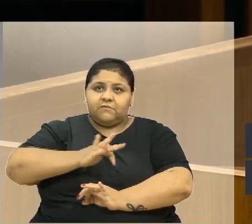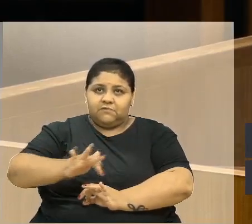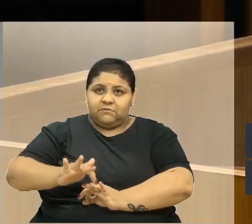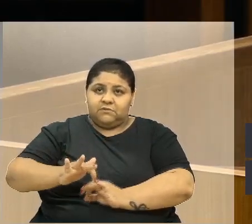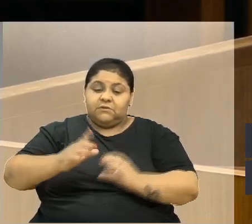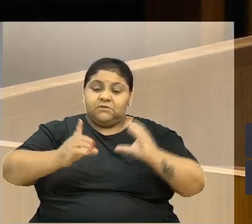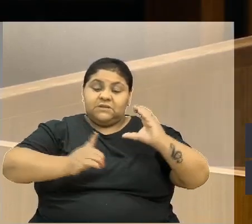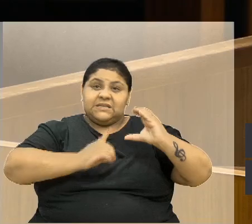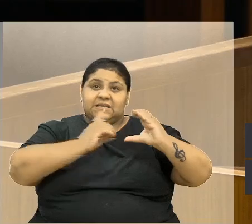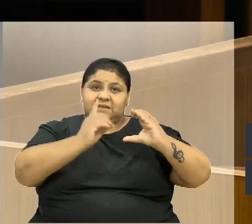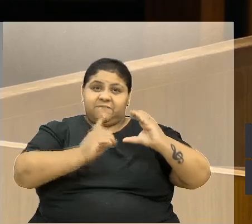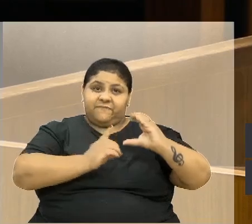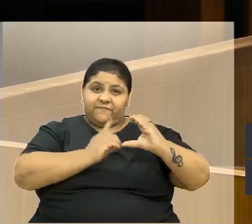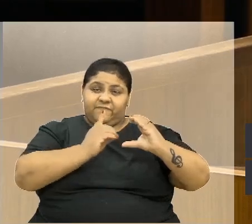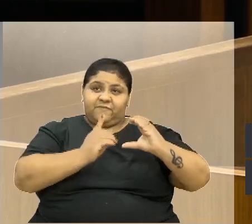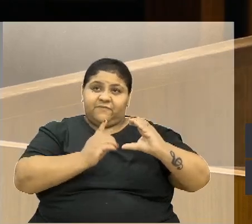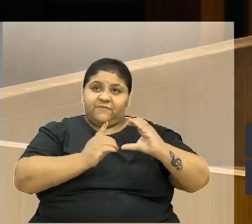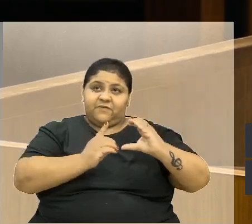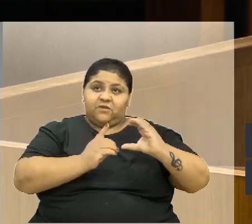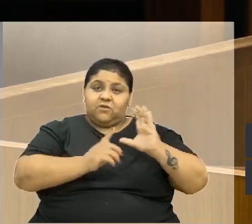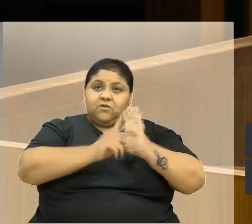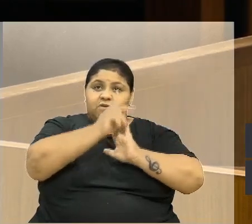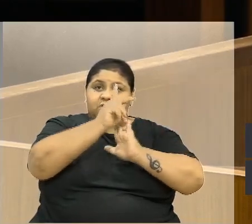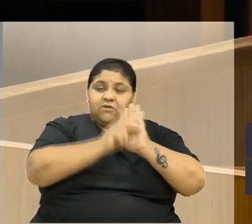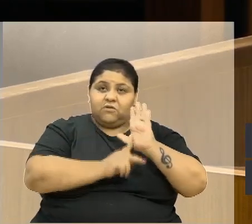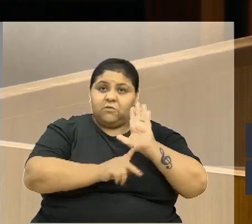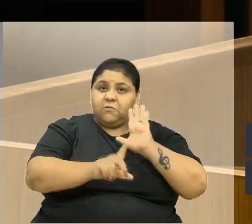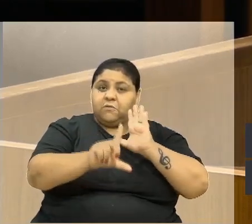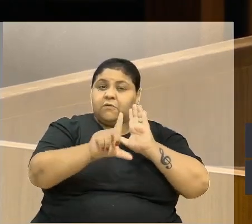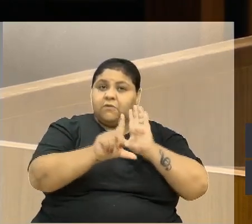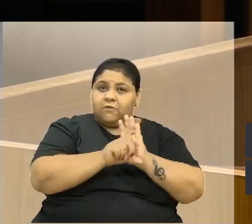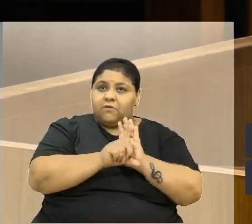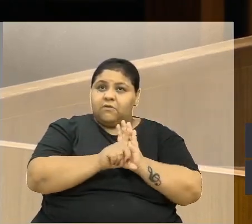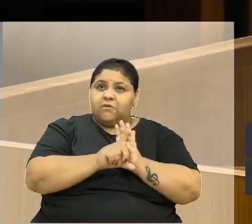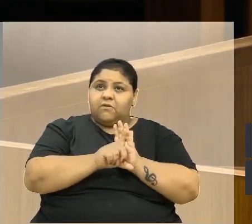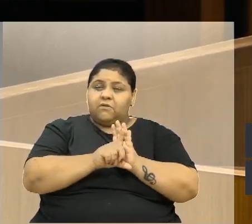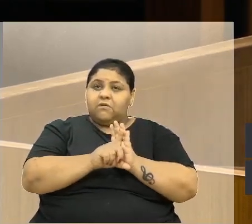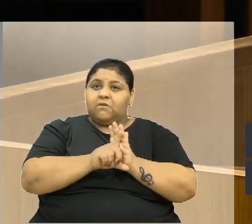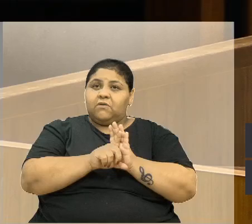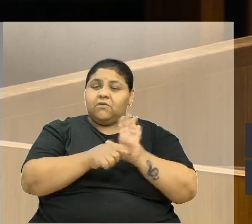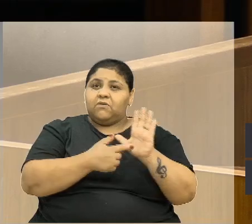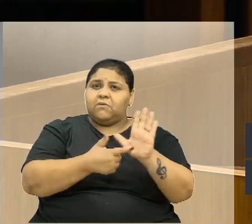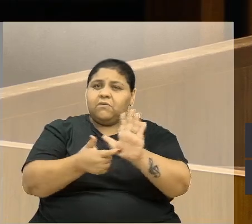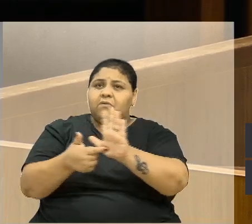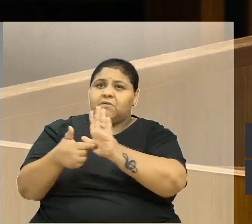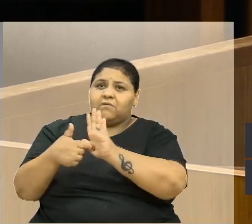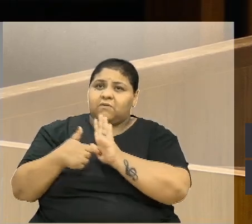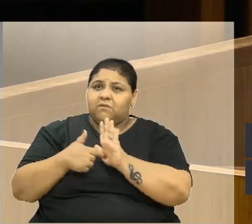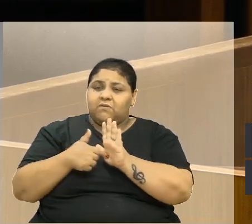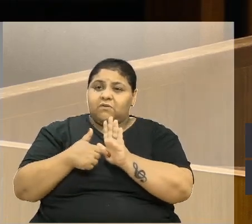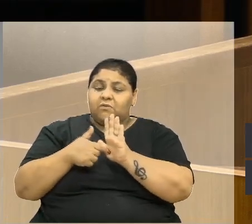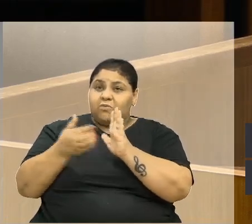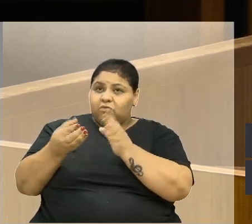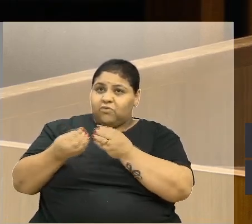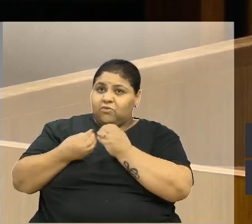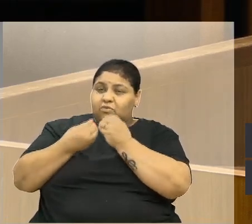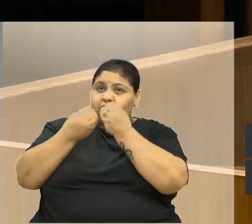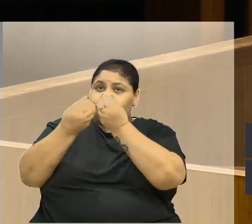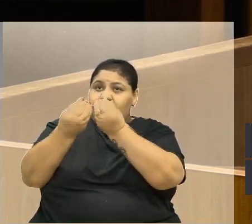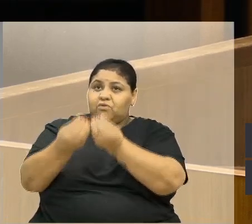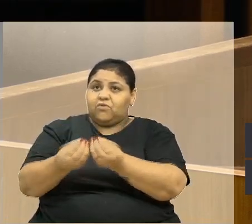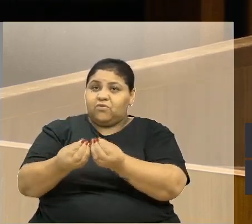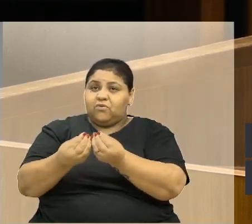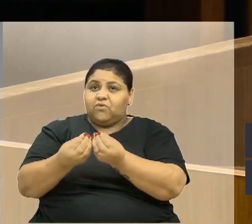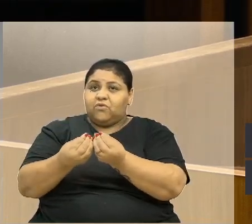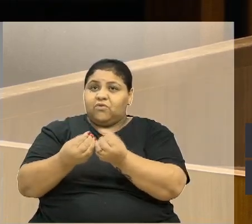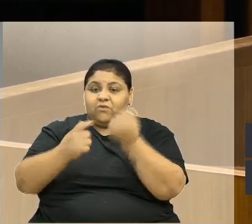dos Deputados, onde um projeto de lei que prevê a entrega de